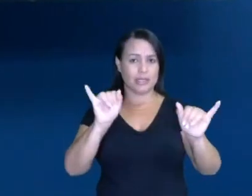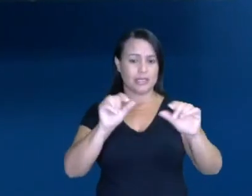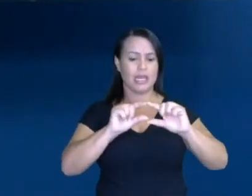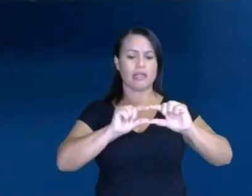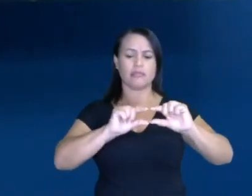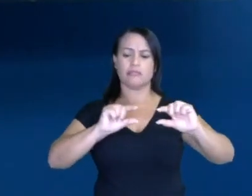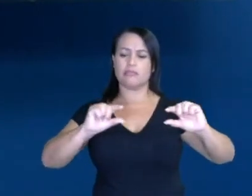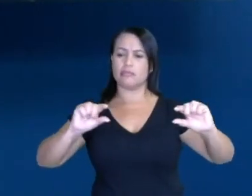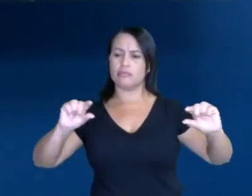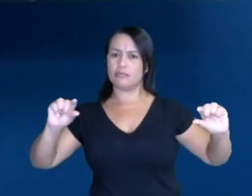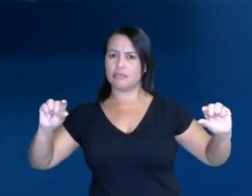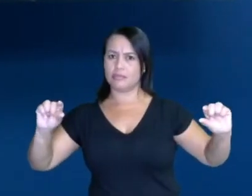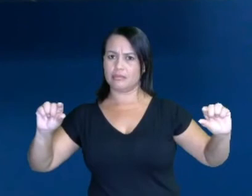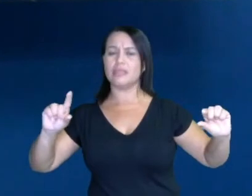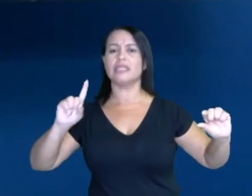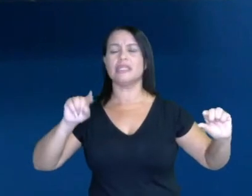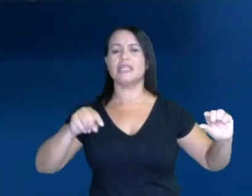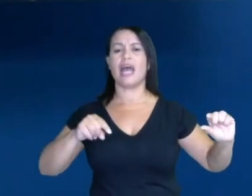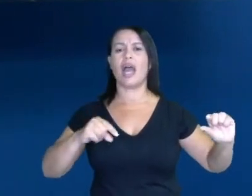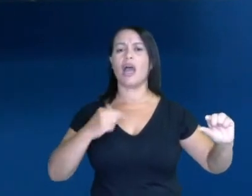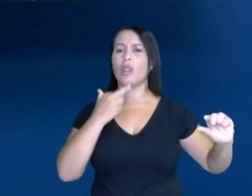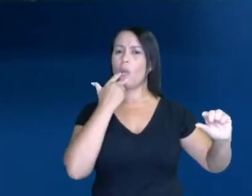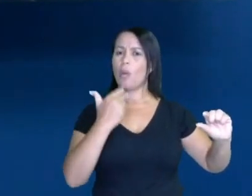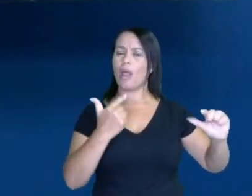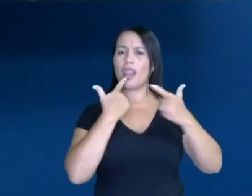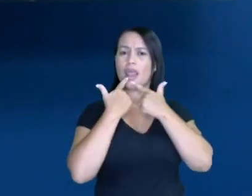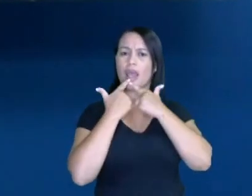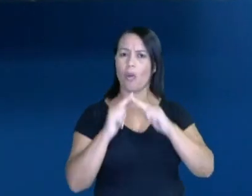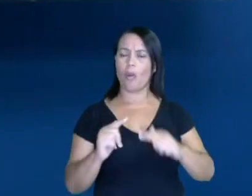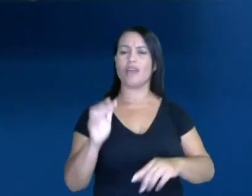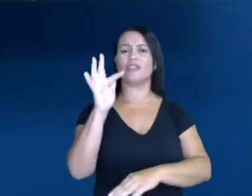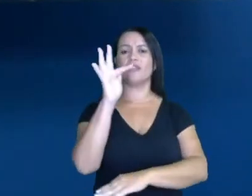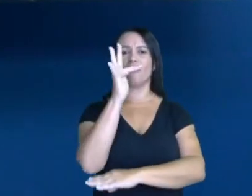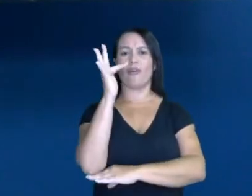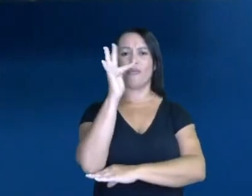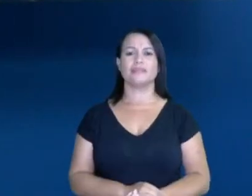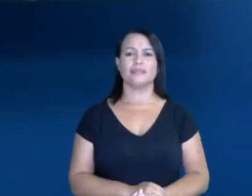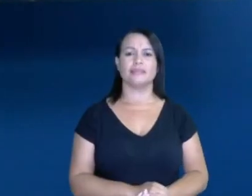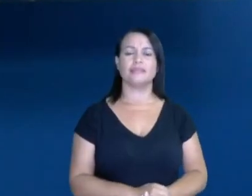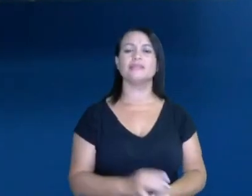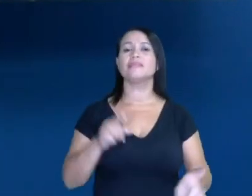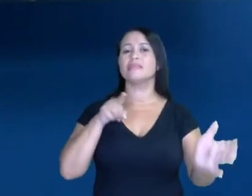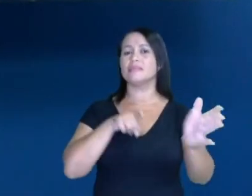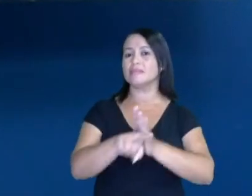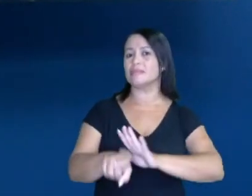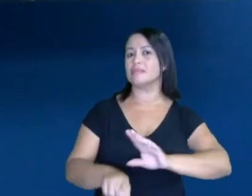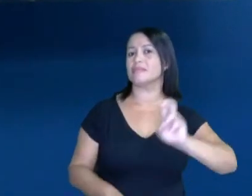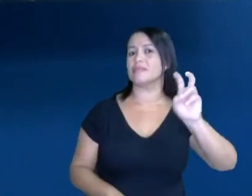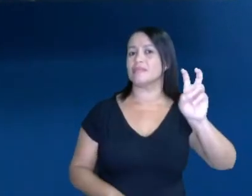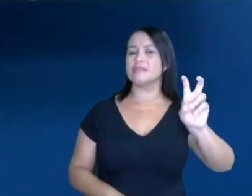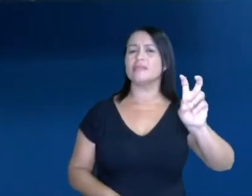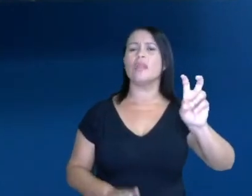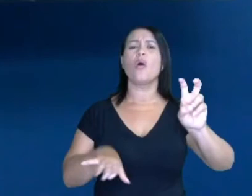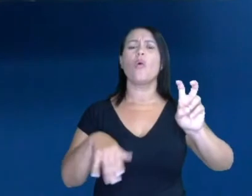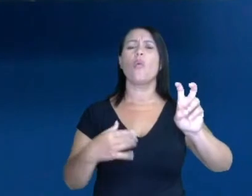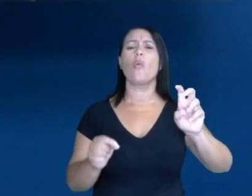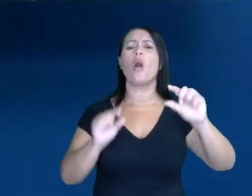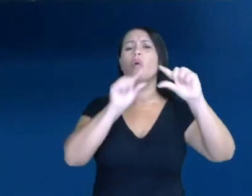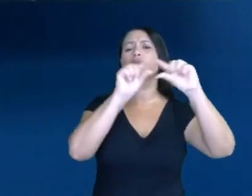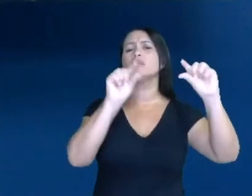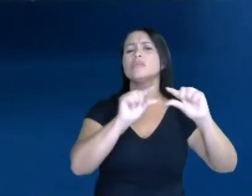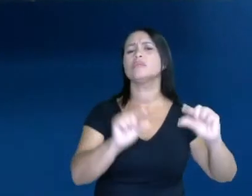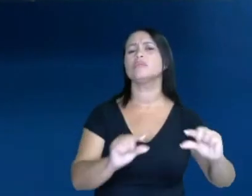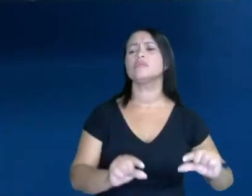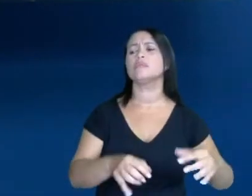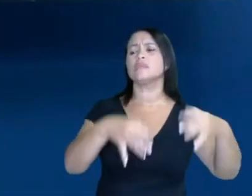frase que está escrita com base na linguagem formal é a letra E. Questão 5. Qual das frases